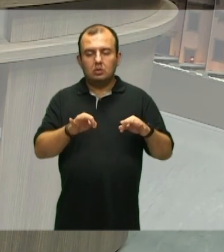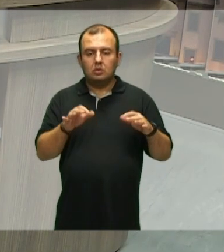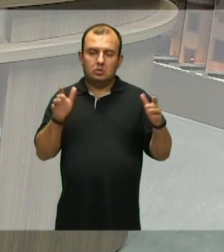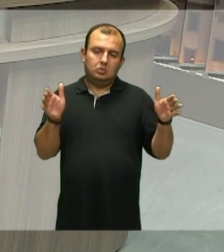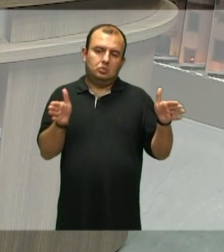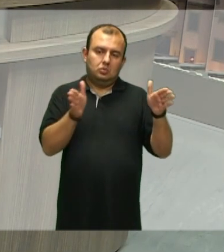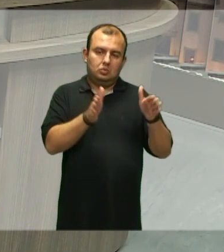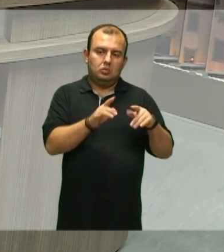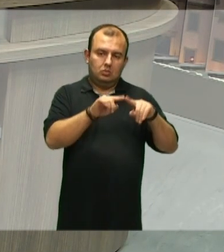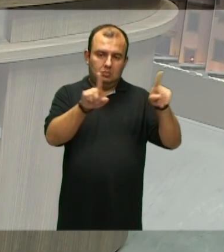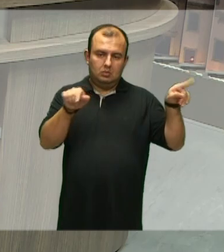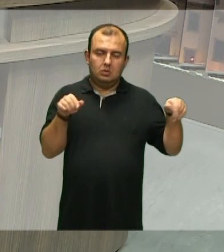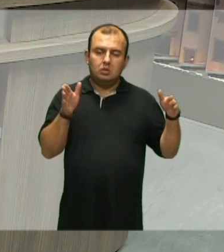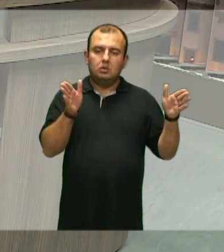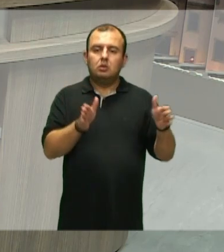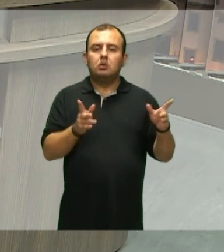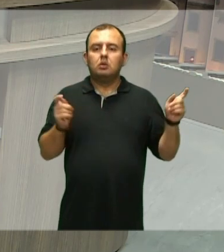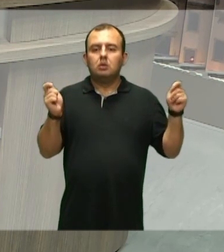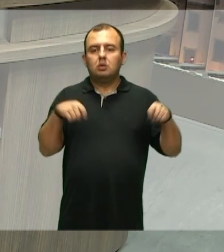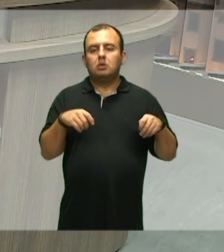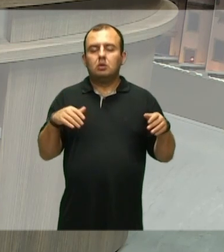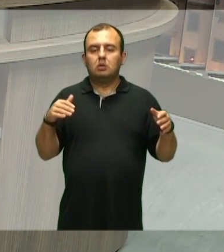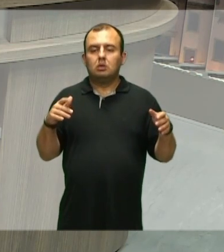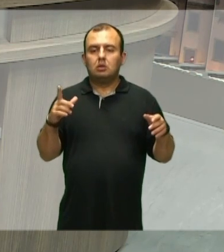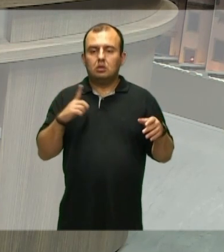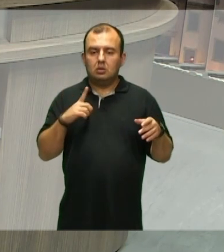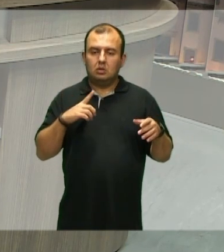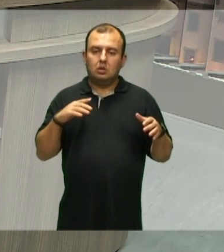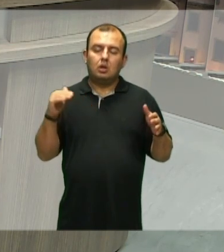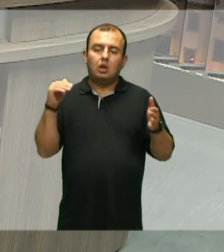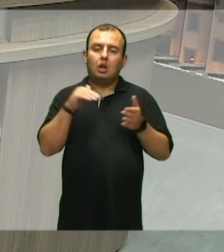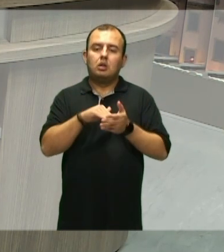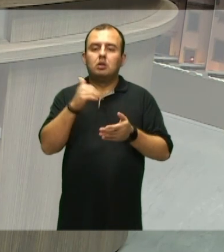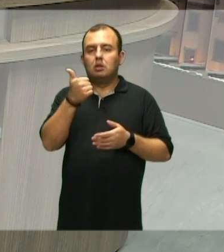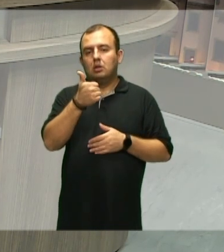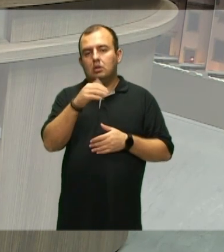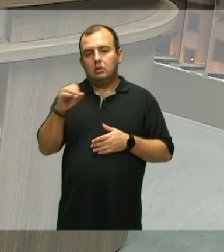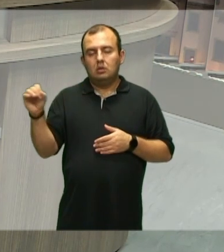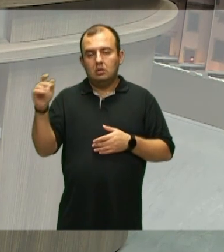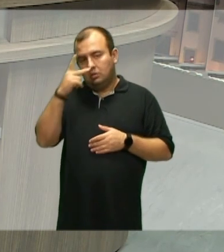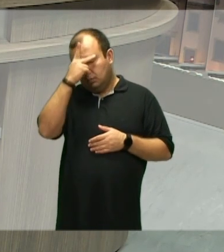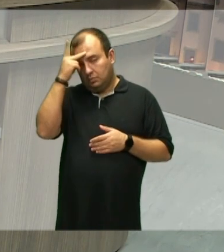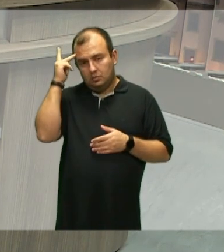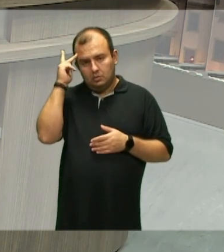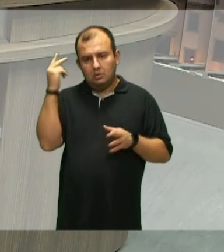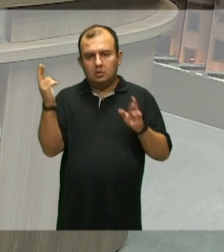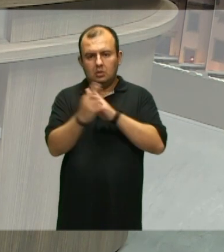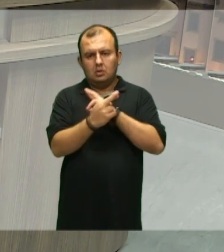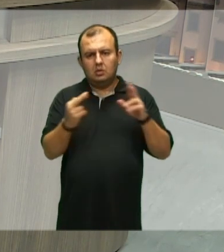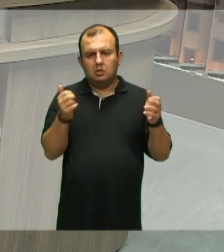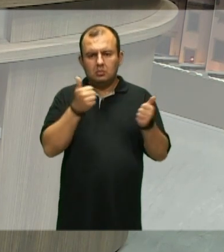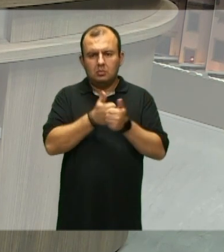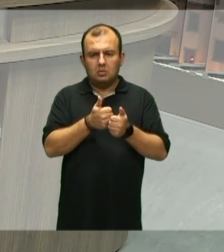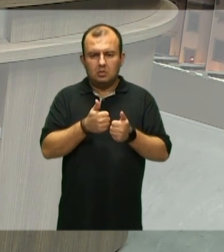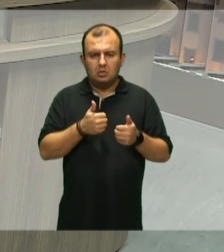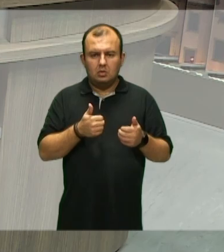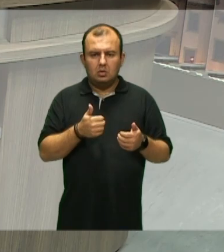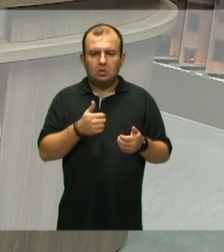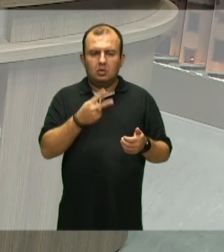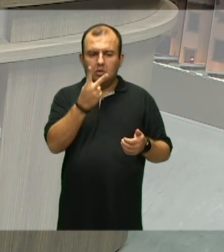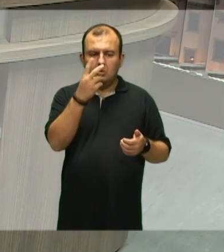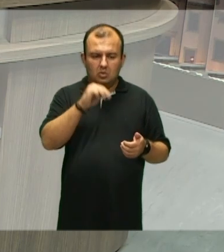né? É uma pequena sala com capacidade máxima para 100 pessoas, né? Então, a relação é muito próxima. A plateia fica, assim, a